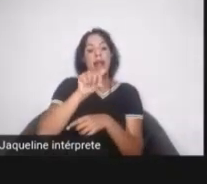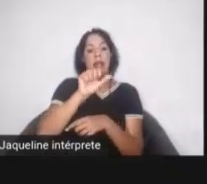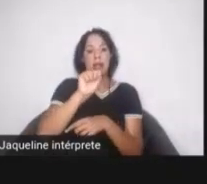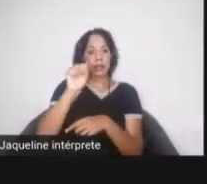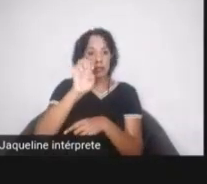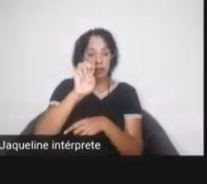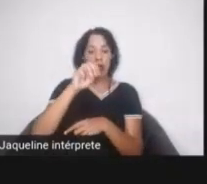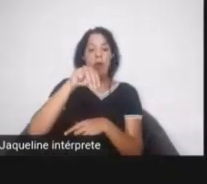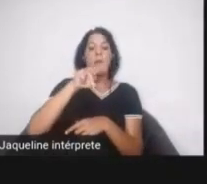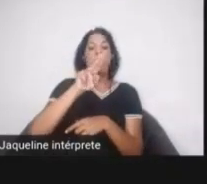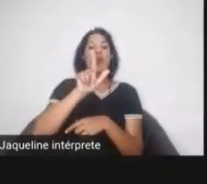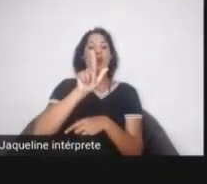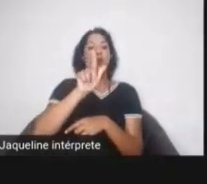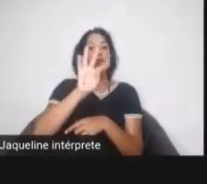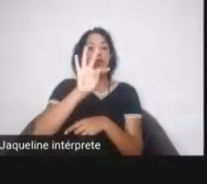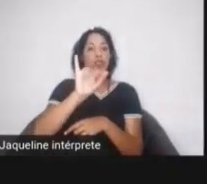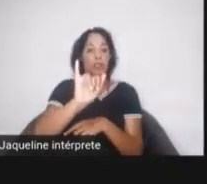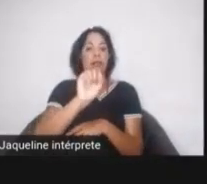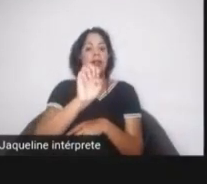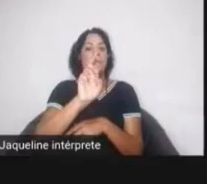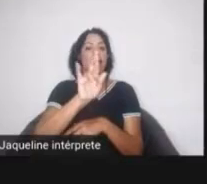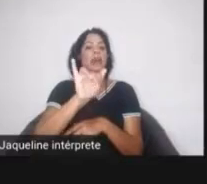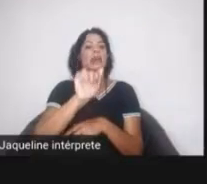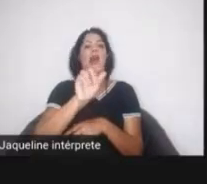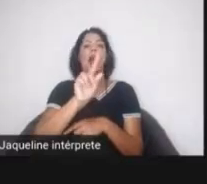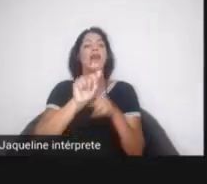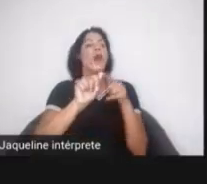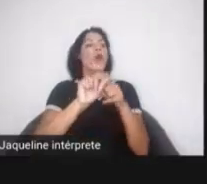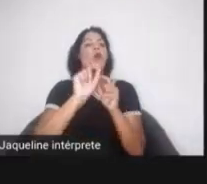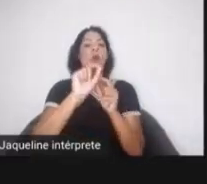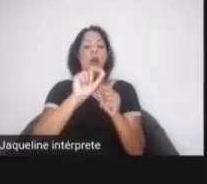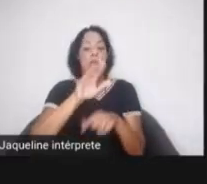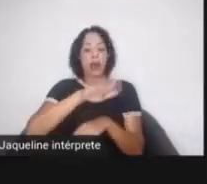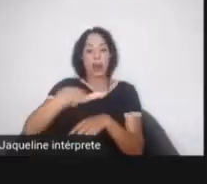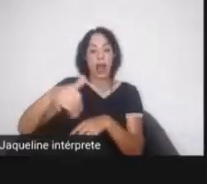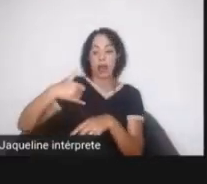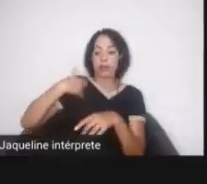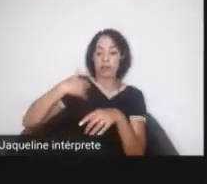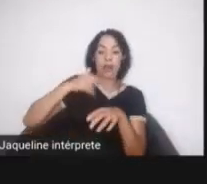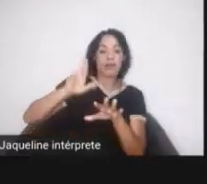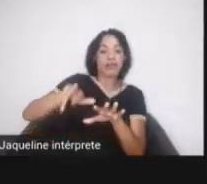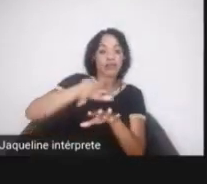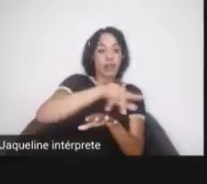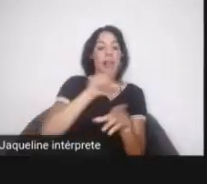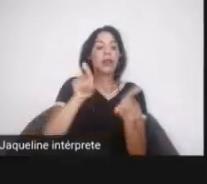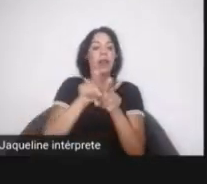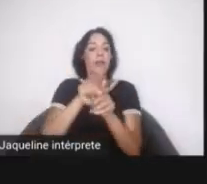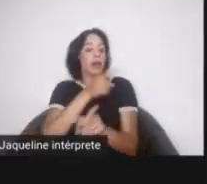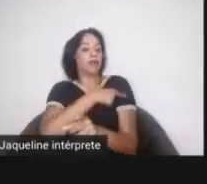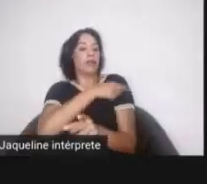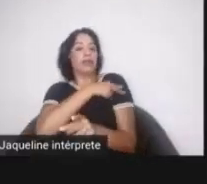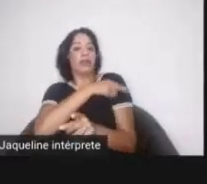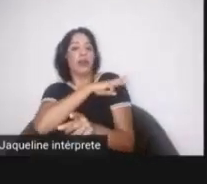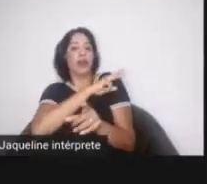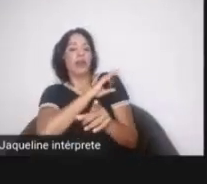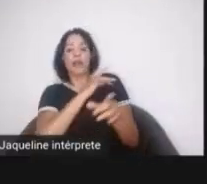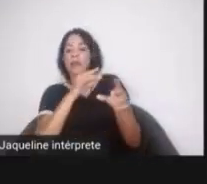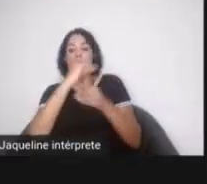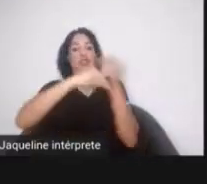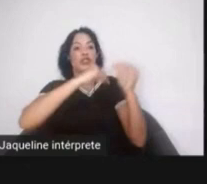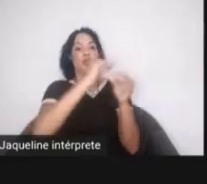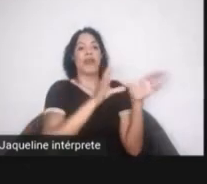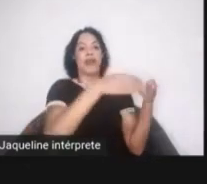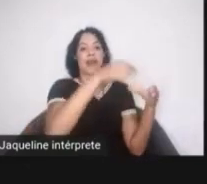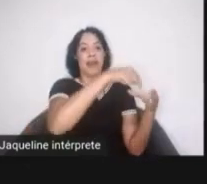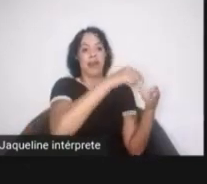de diversos níveis, né? Níveis de escolaridade, né? Anos de escolaridade. Então, eles também têm, além